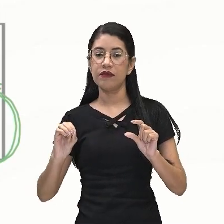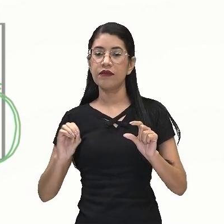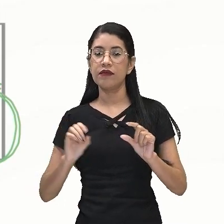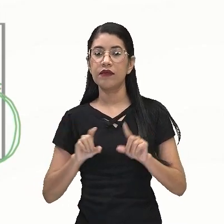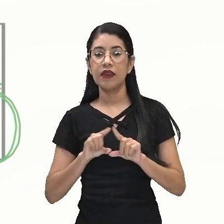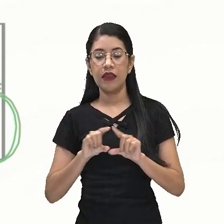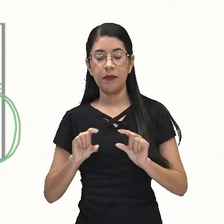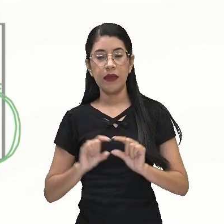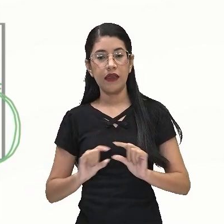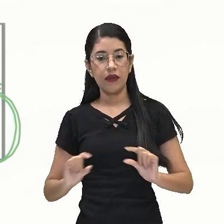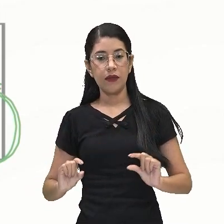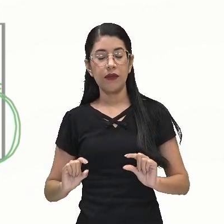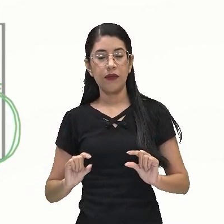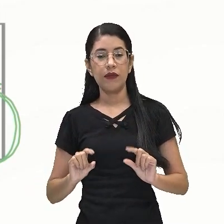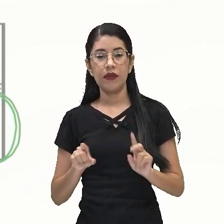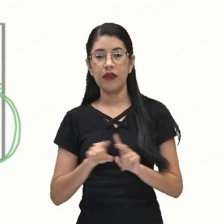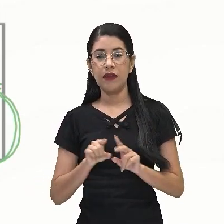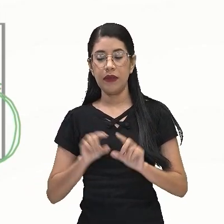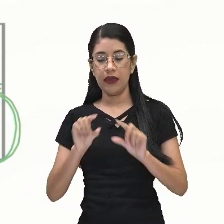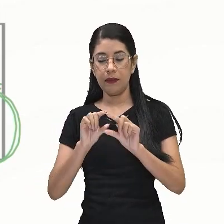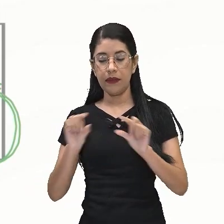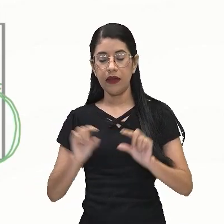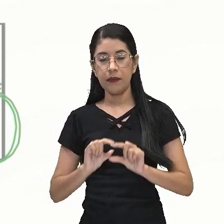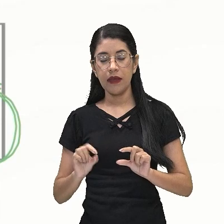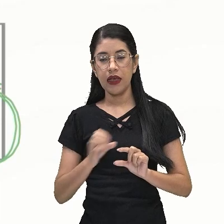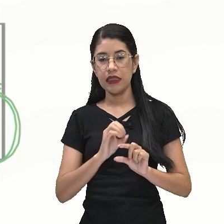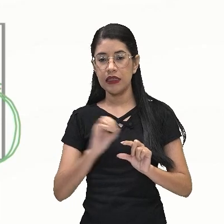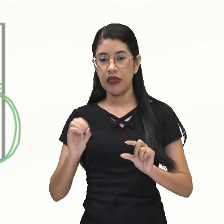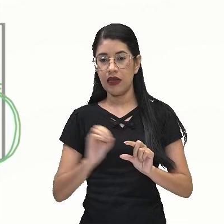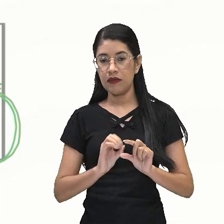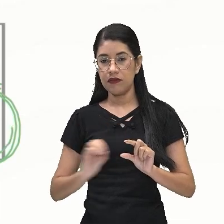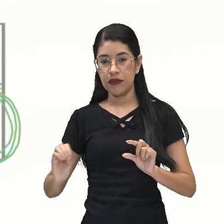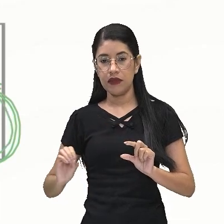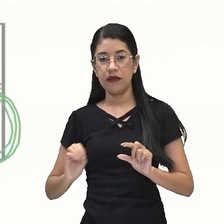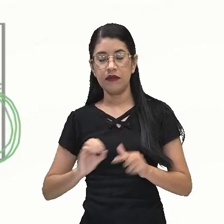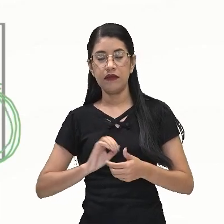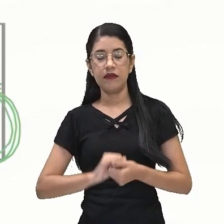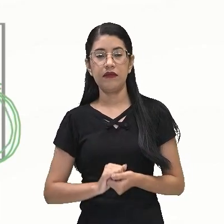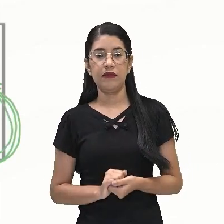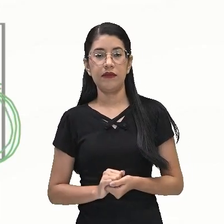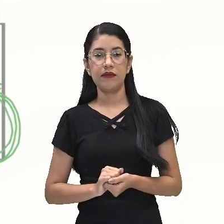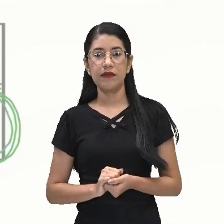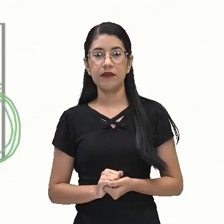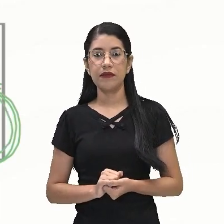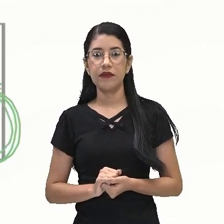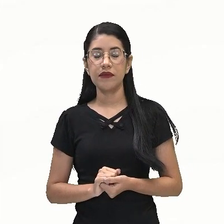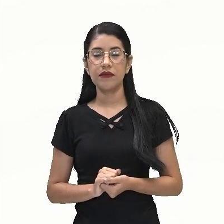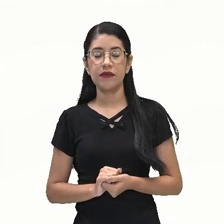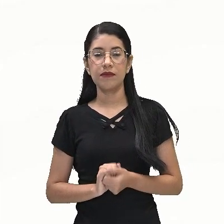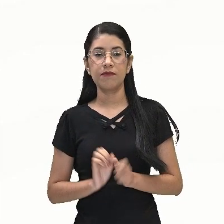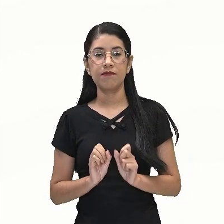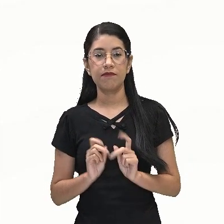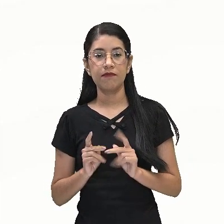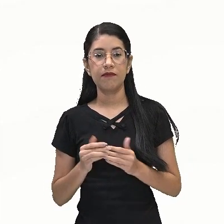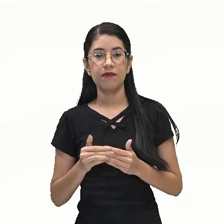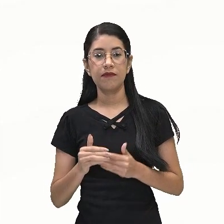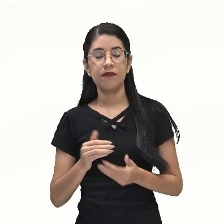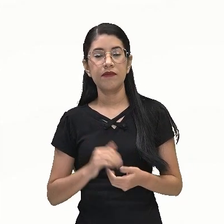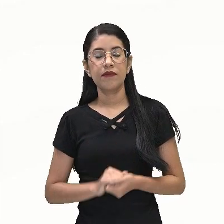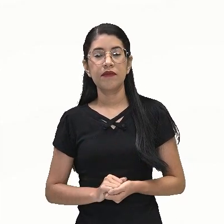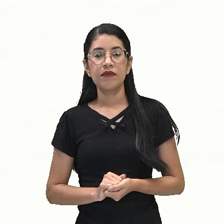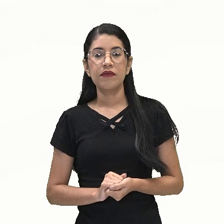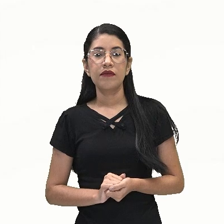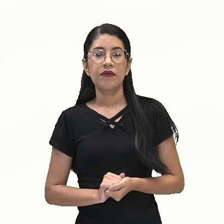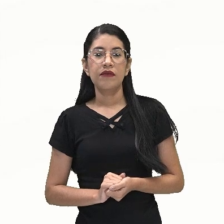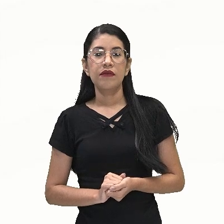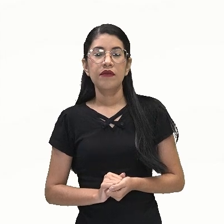Toda igual a 0. E o meu exemplo 3, que temos 2 linhas iguais a 0. Certo? É